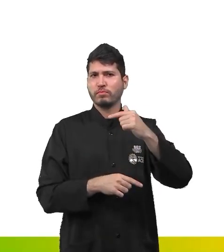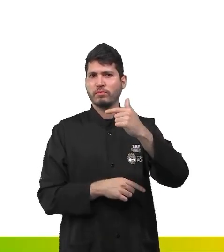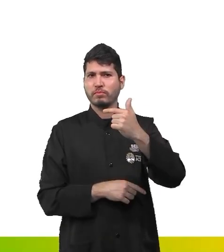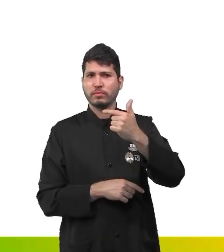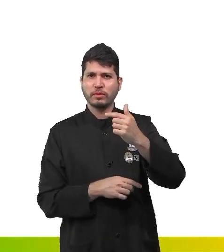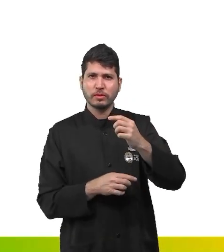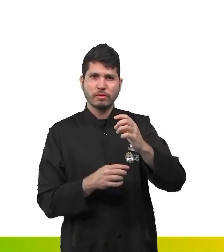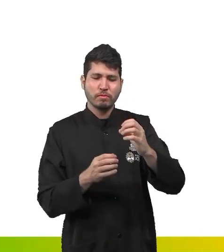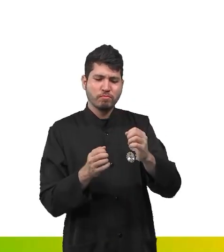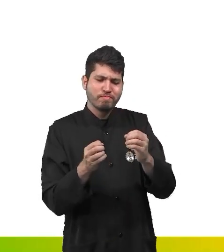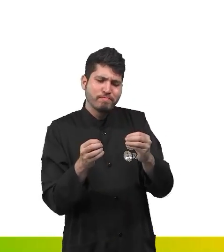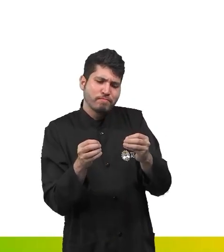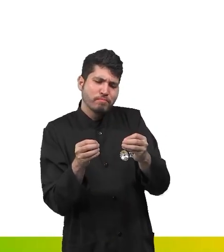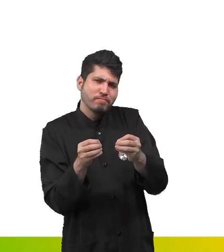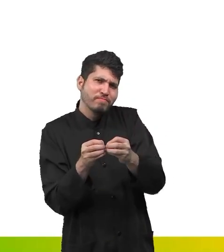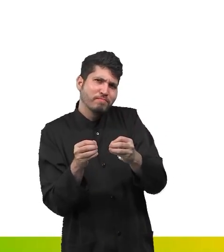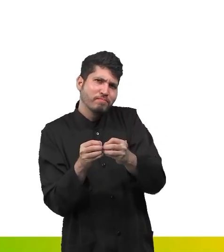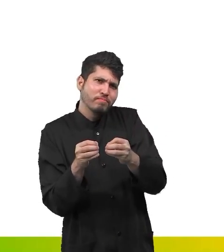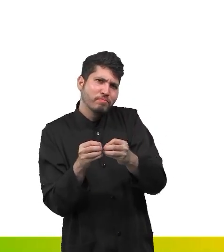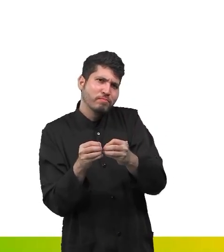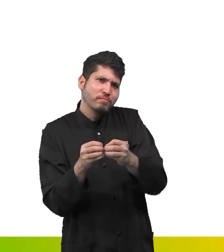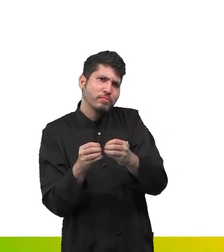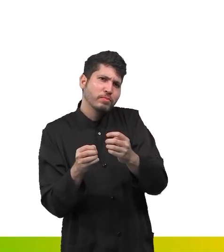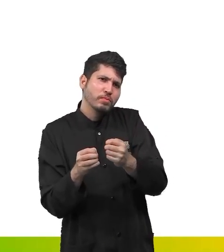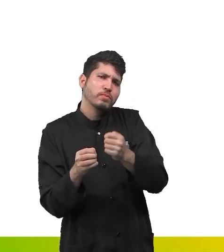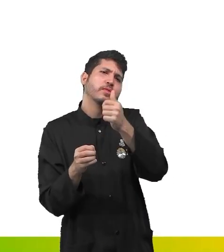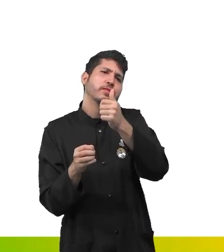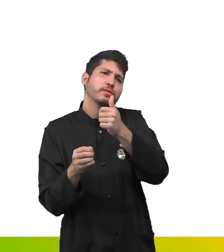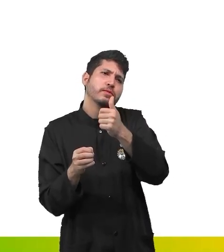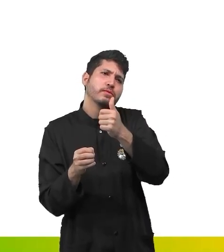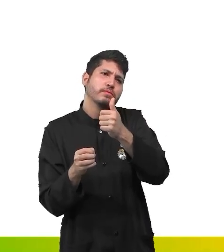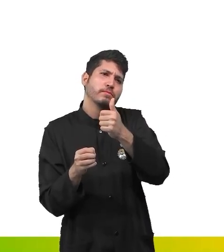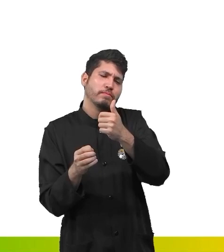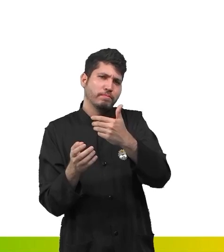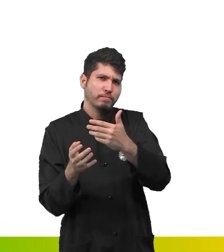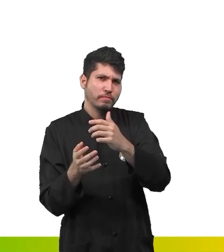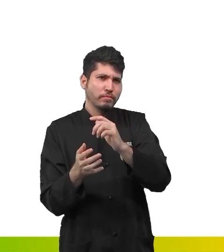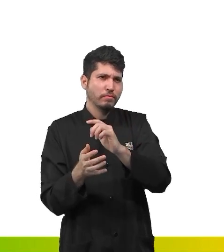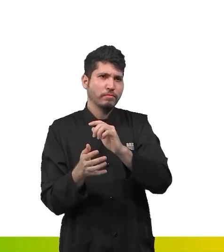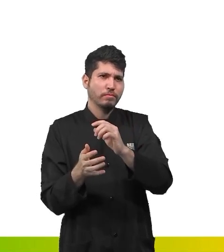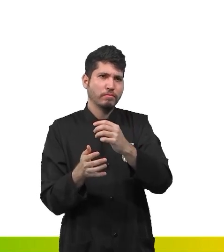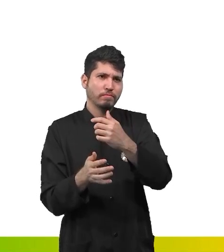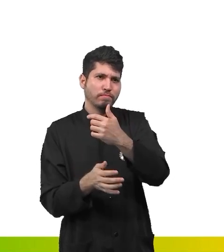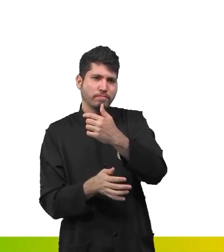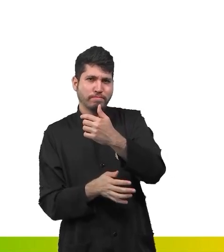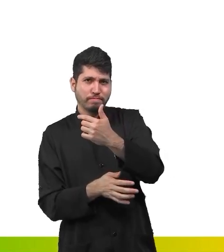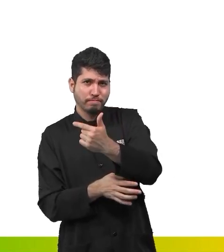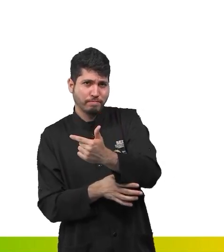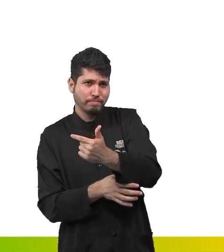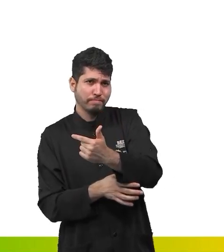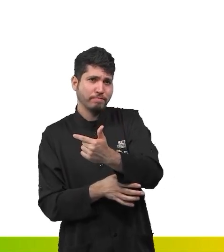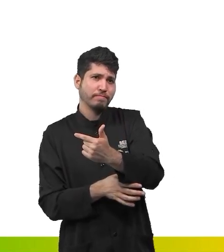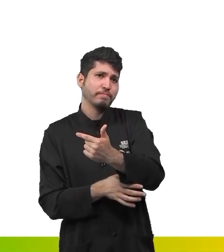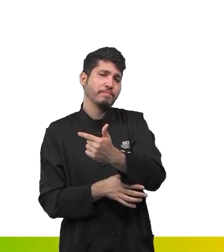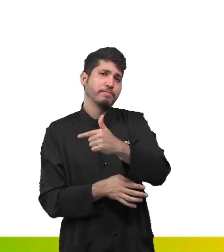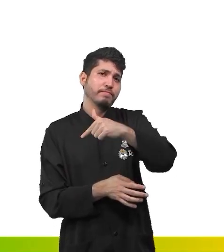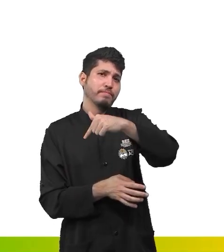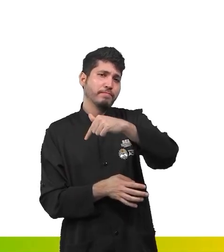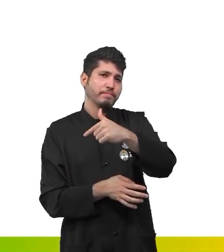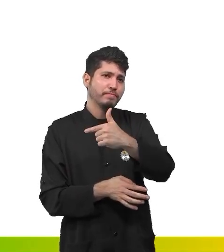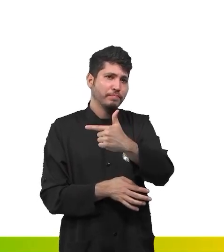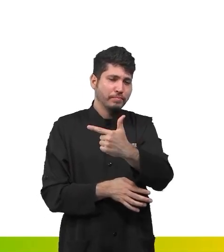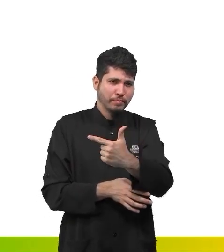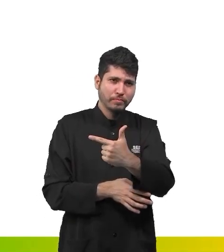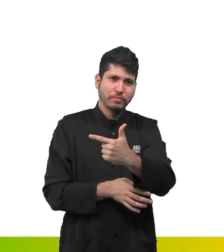dele e foram com 32 litros. Aí você já mata duas questões. Vamos fazer o